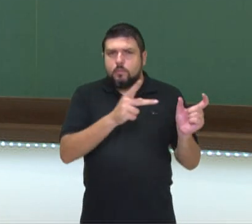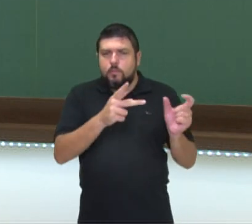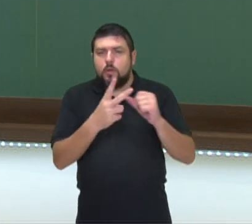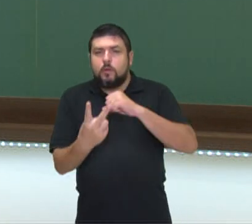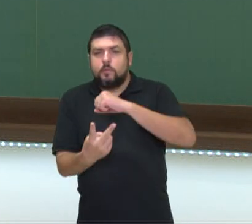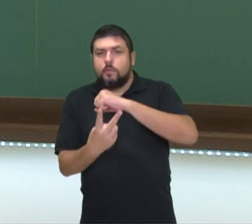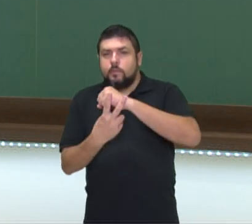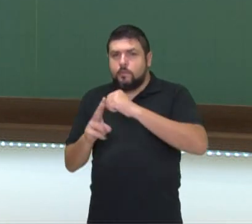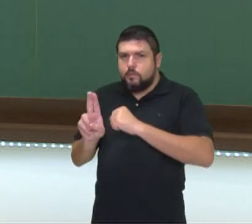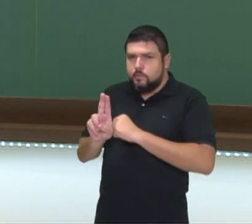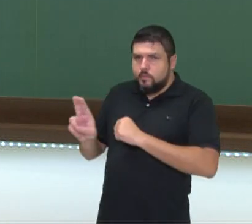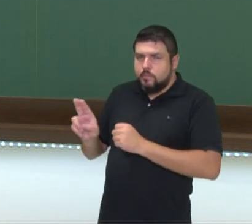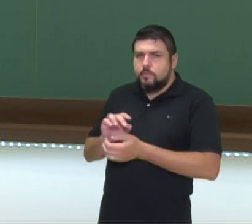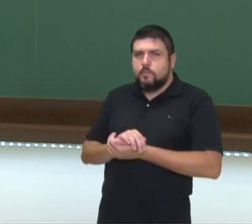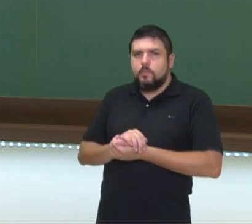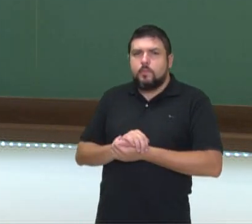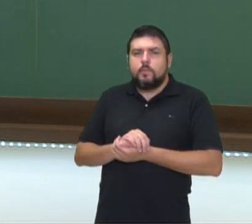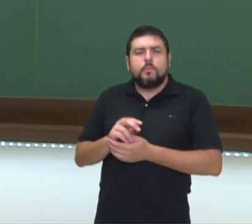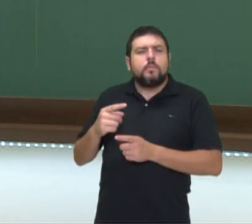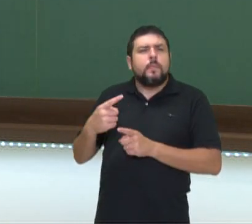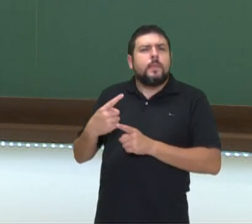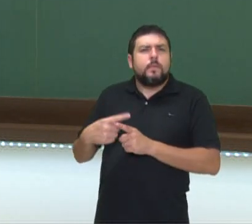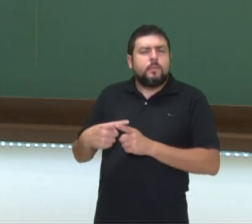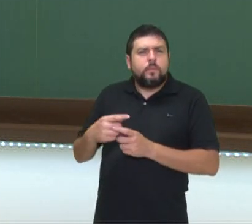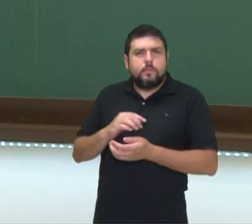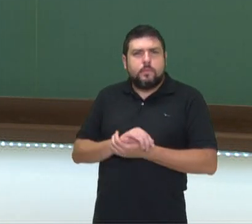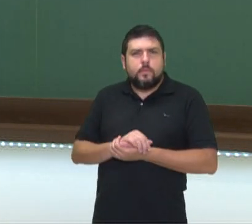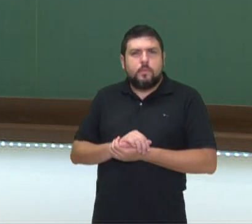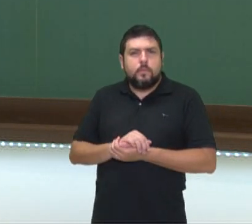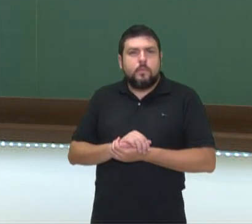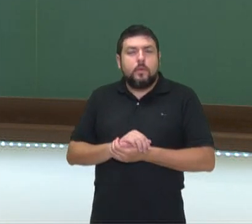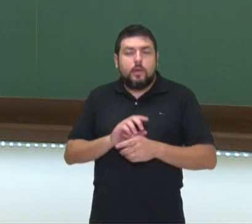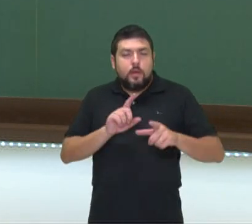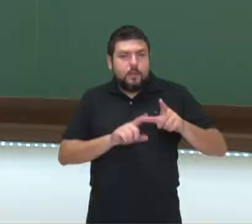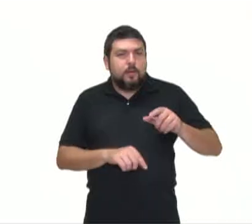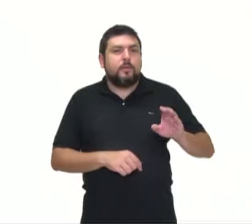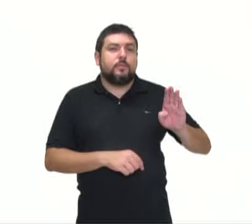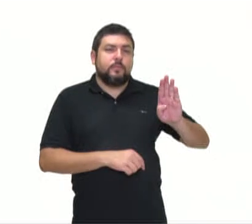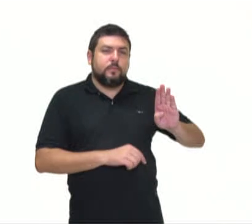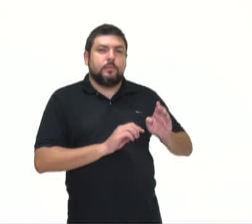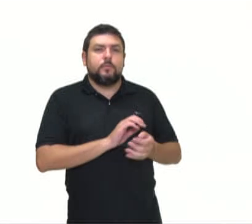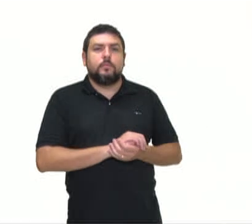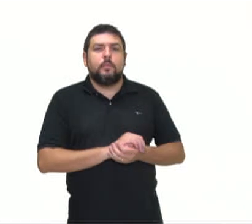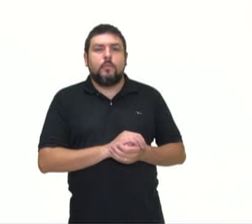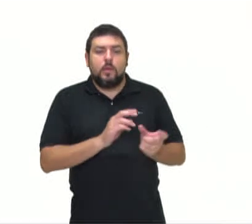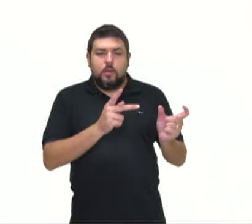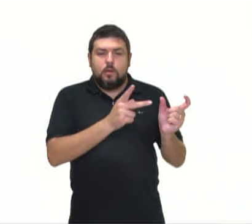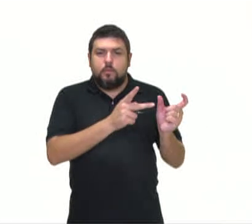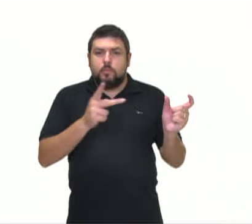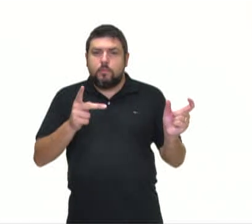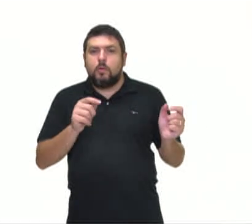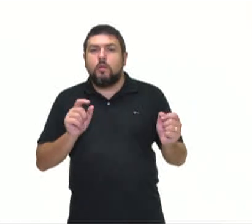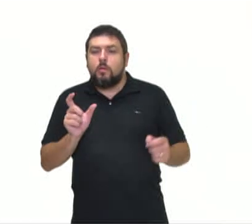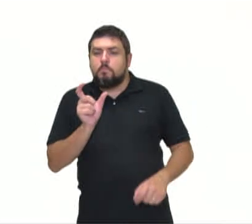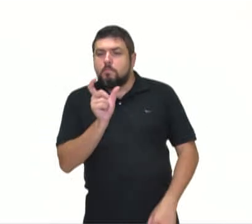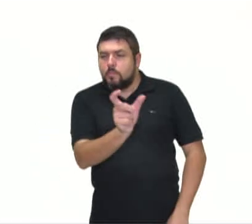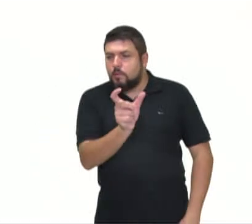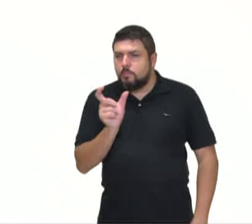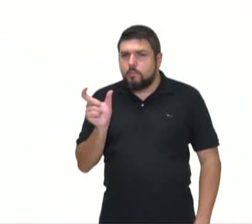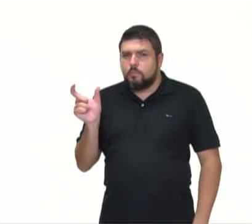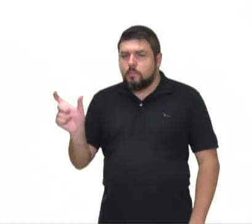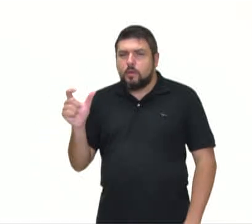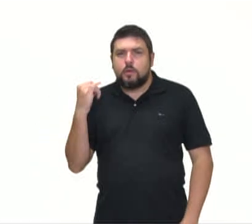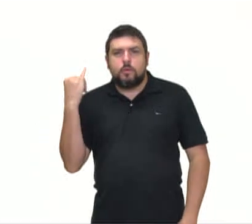nominais. Verbos nominais. Por quê? É a nossa resposta da letra B. Os predicados são compostos de dois núcleos: predicativo